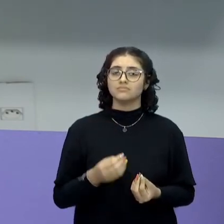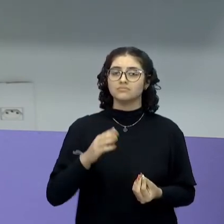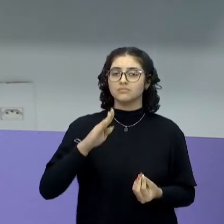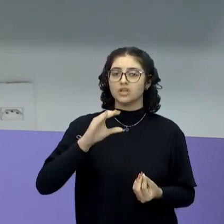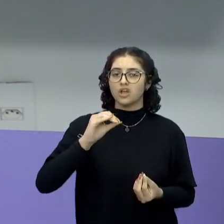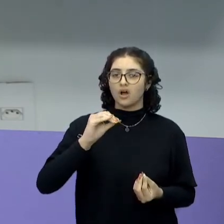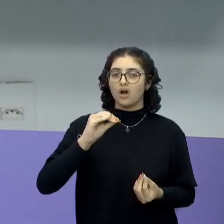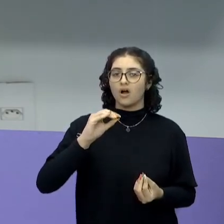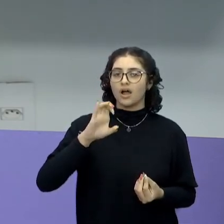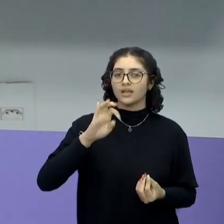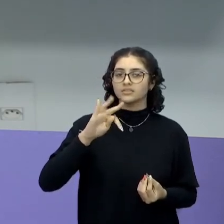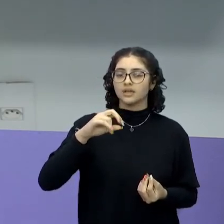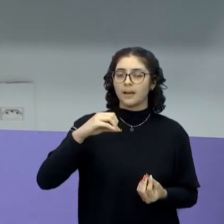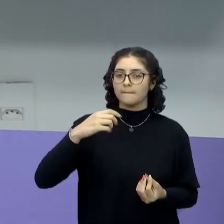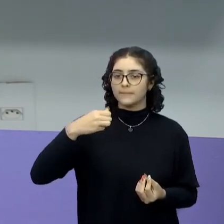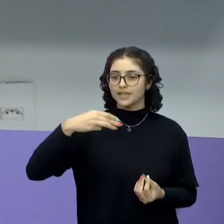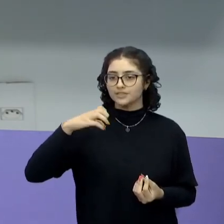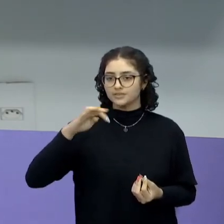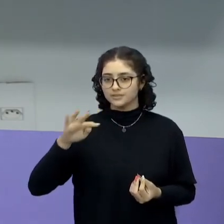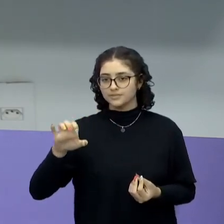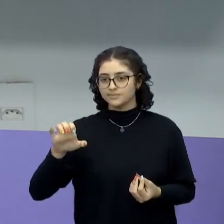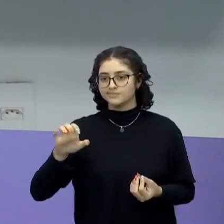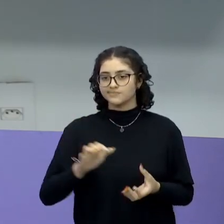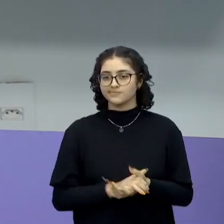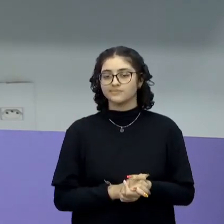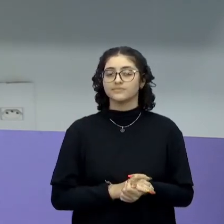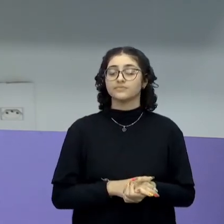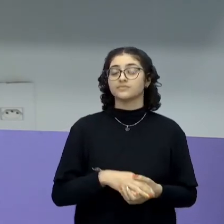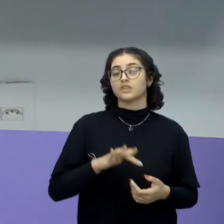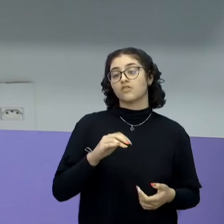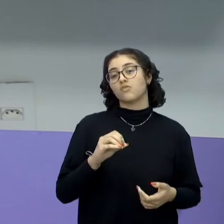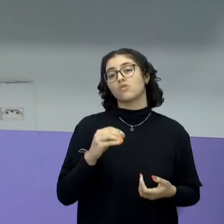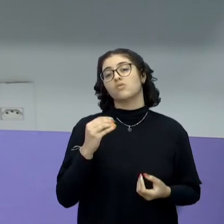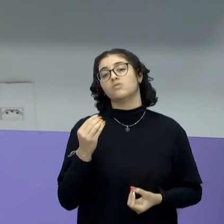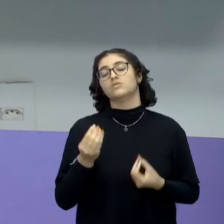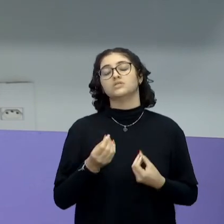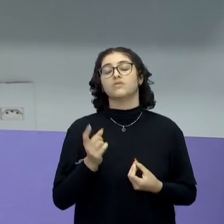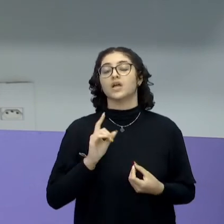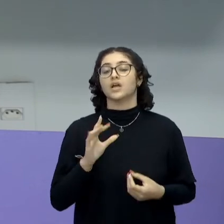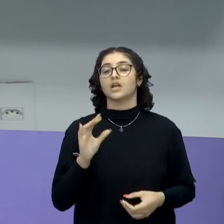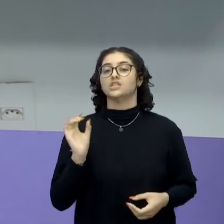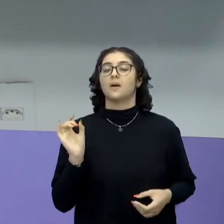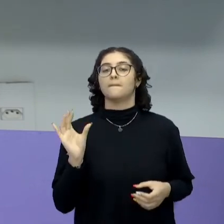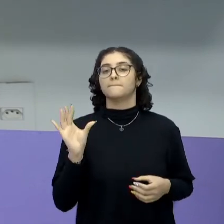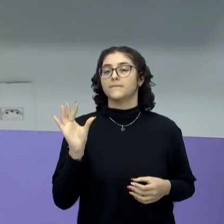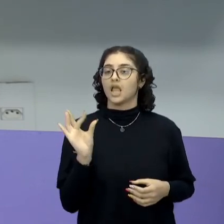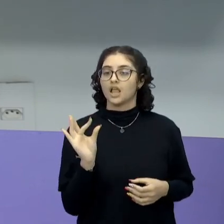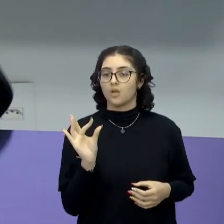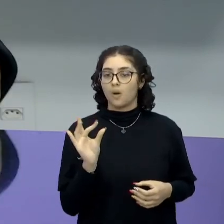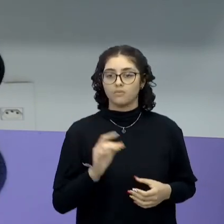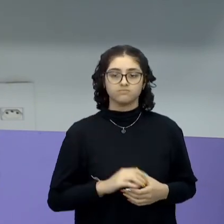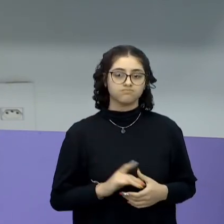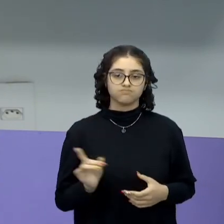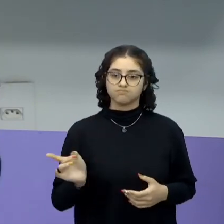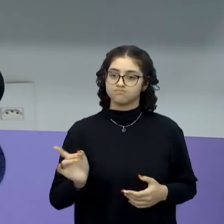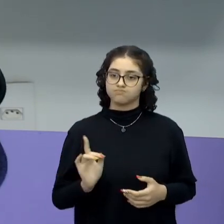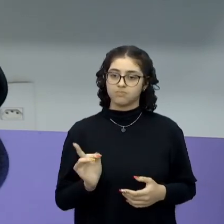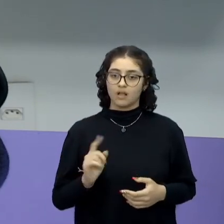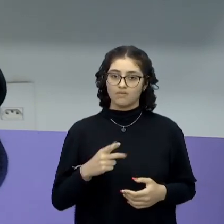bioeticamente? Né? Então, a questão que o Foucault está colocando para a gente não é uma questão menor, porque ele está apontando